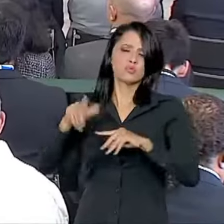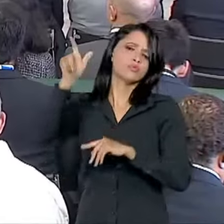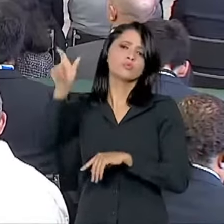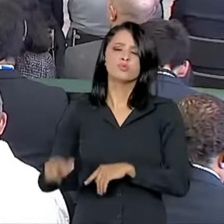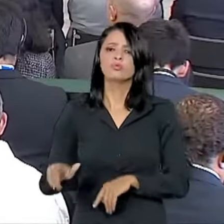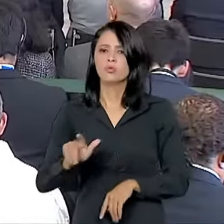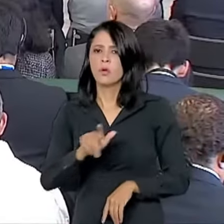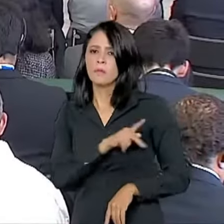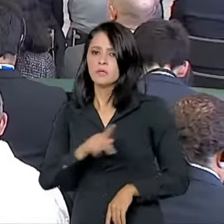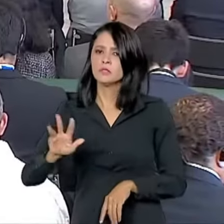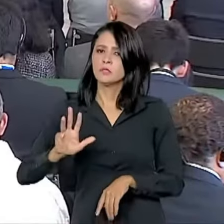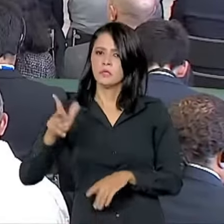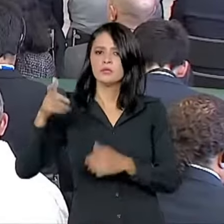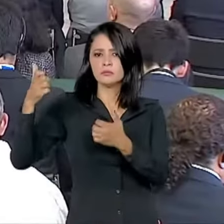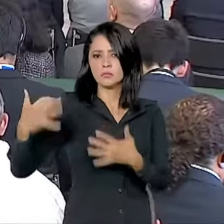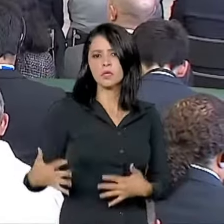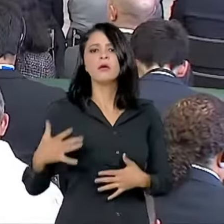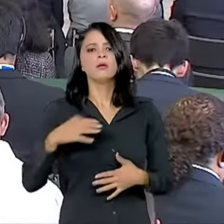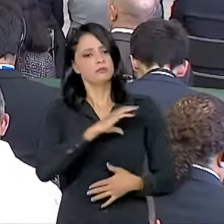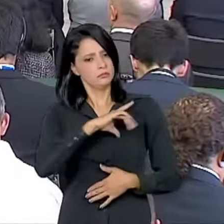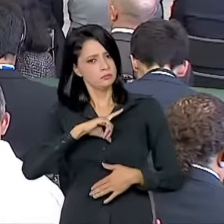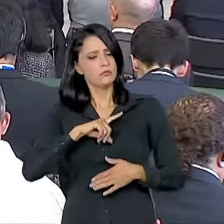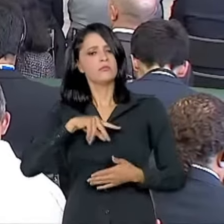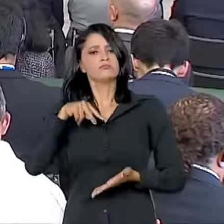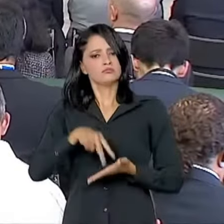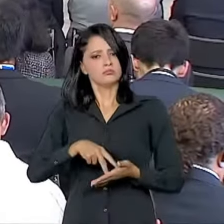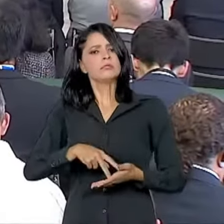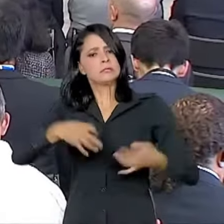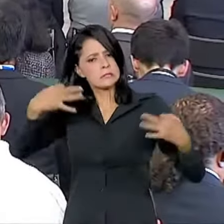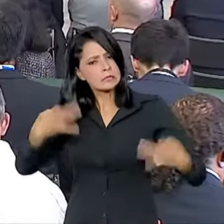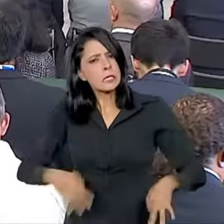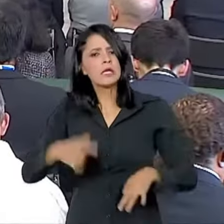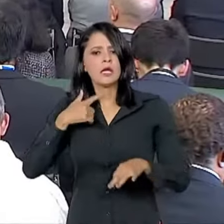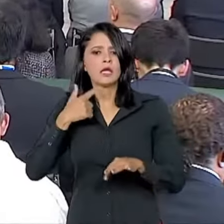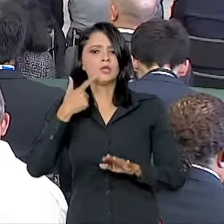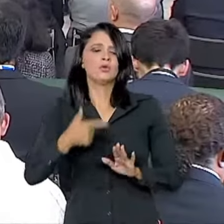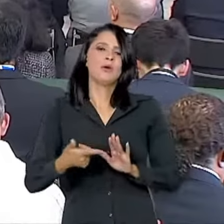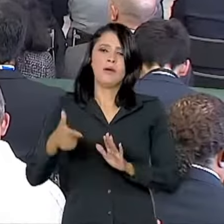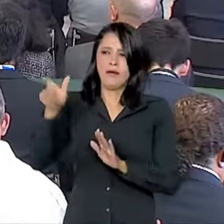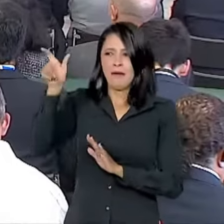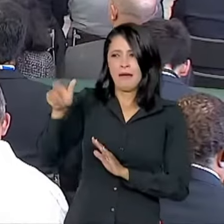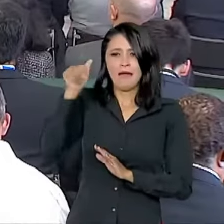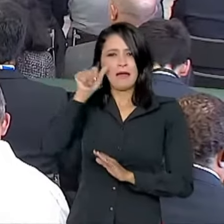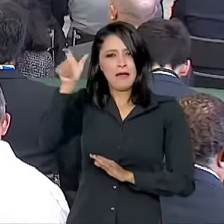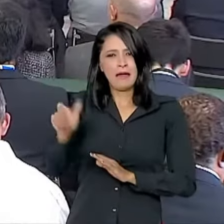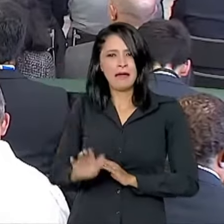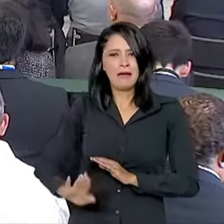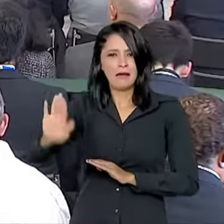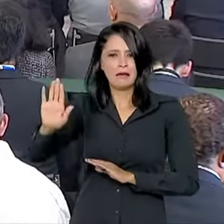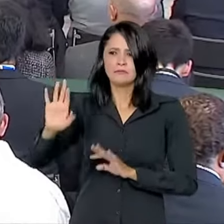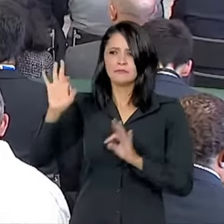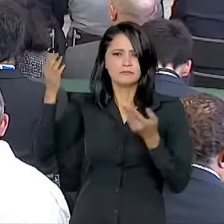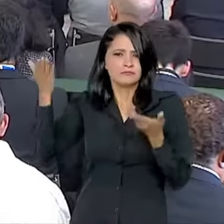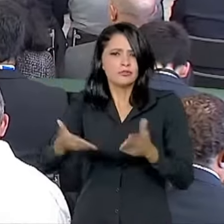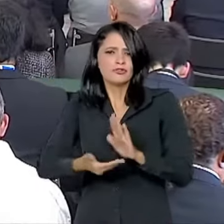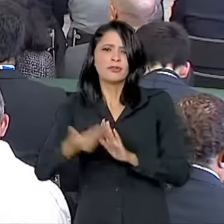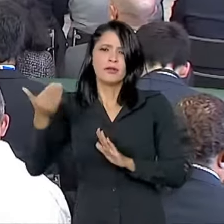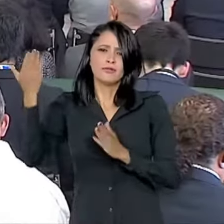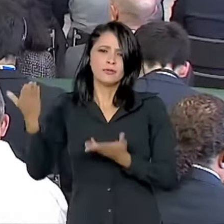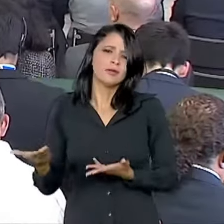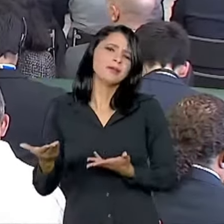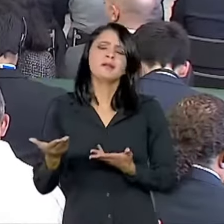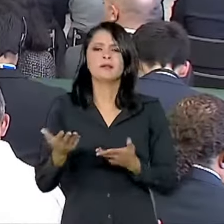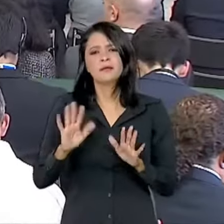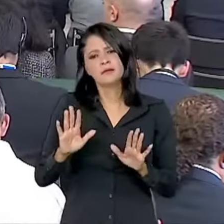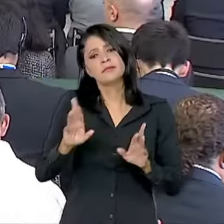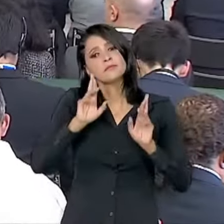Lula disse, condenamos firmemente o terem retirado uma candidata muito boa deste processo